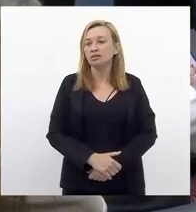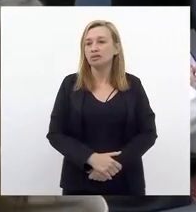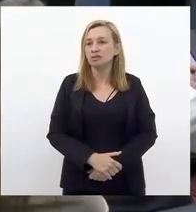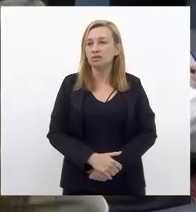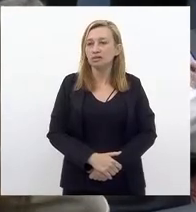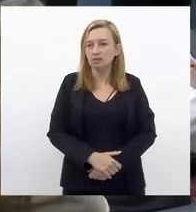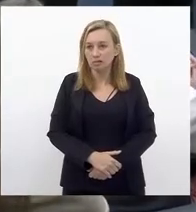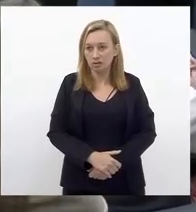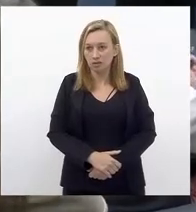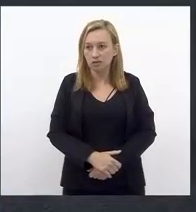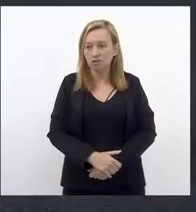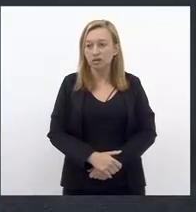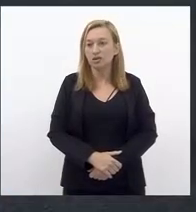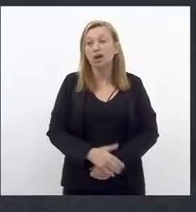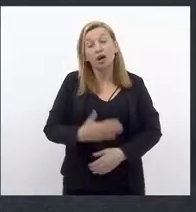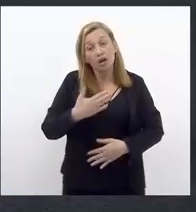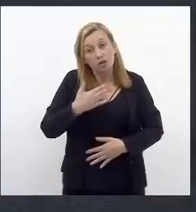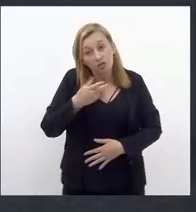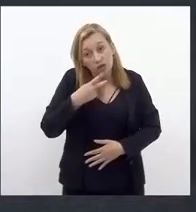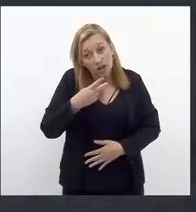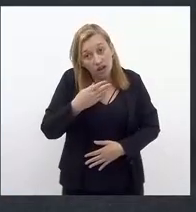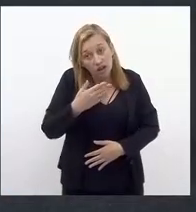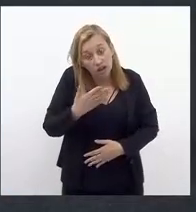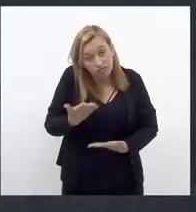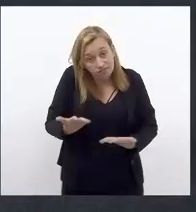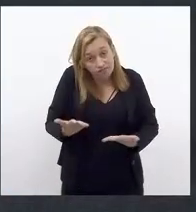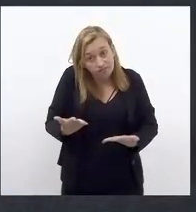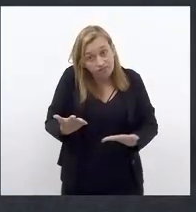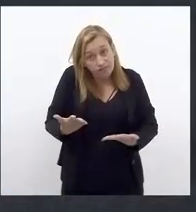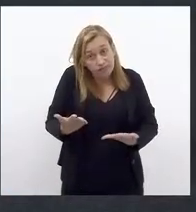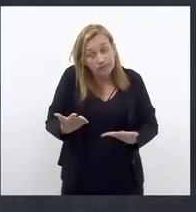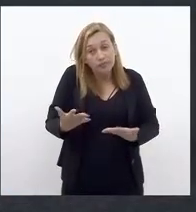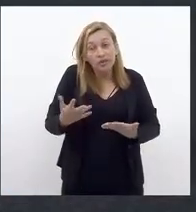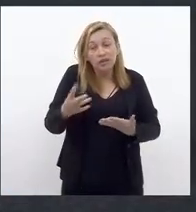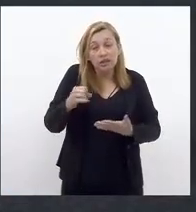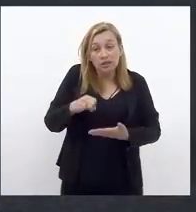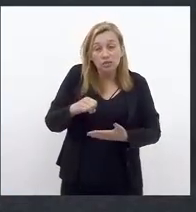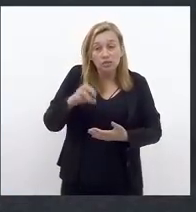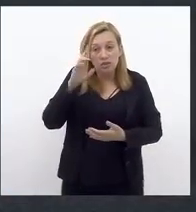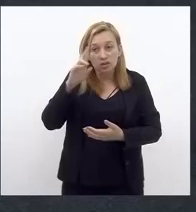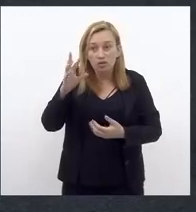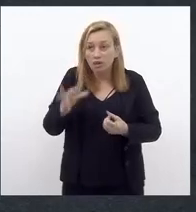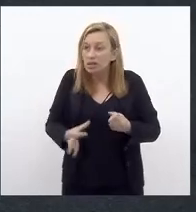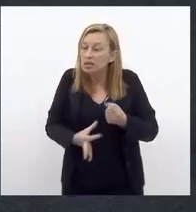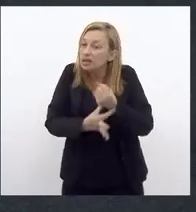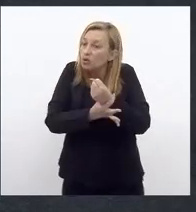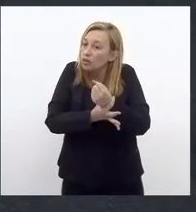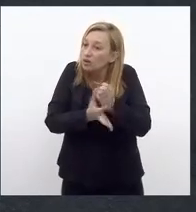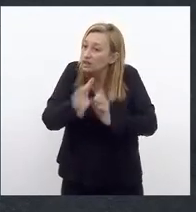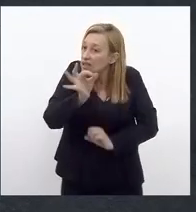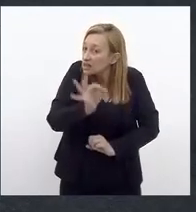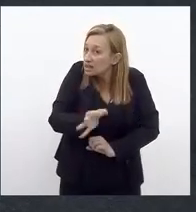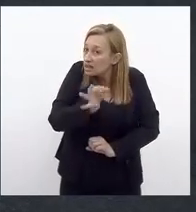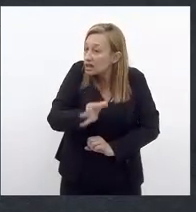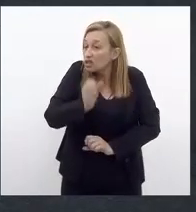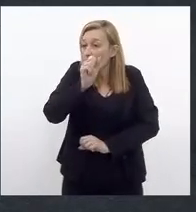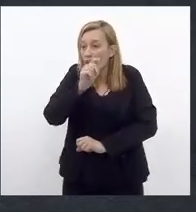é uma presente eu fiz a minha ponderação seus vossa excelência' tem segurança regimental